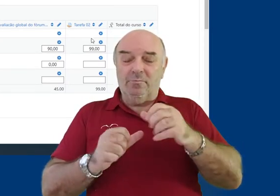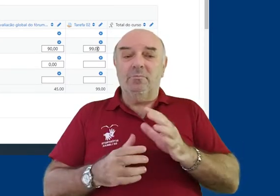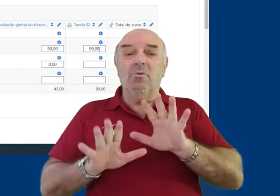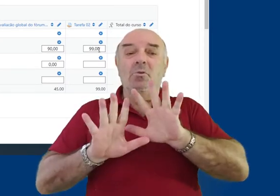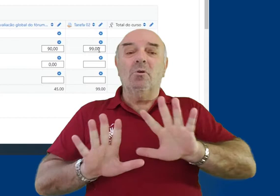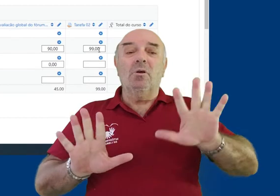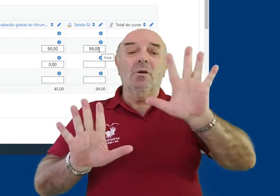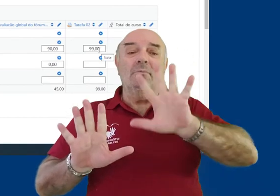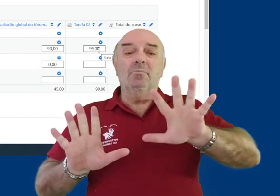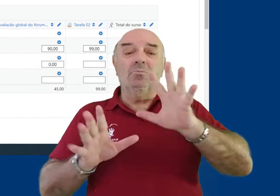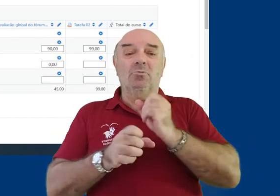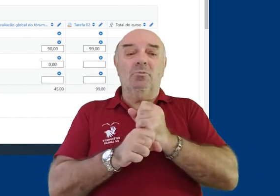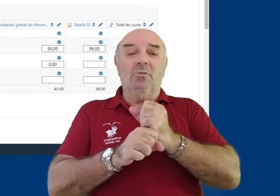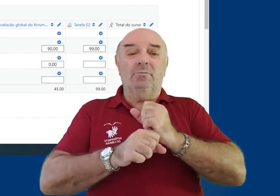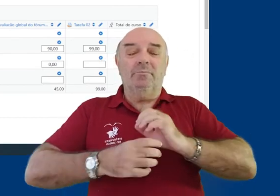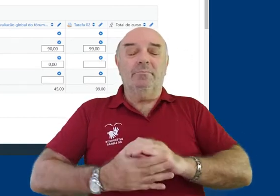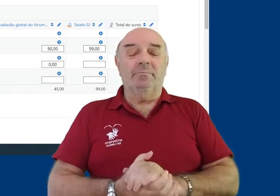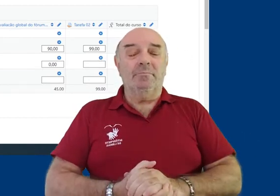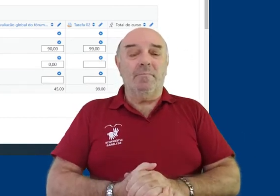nota